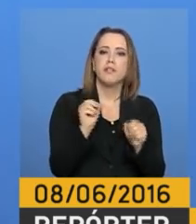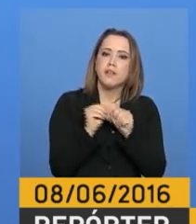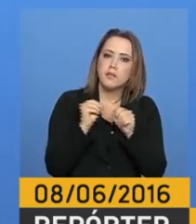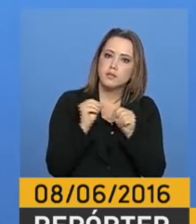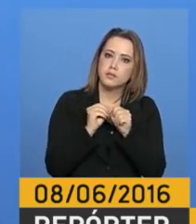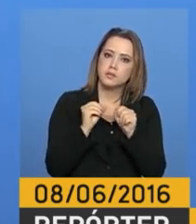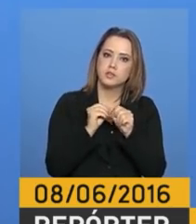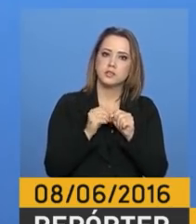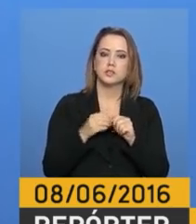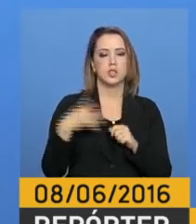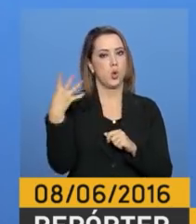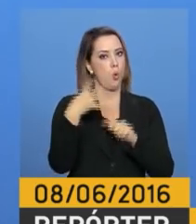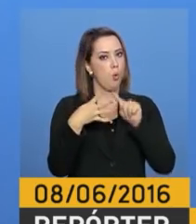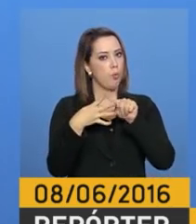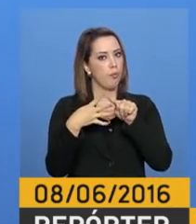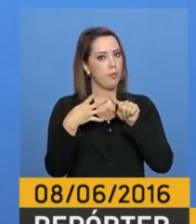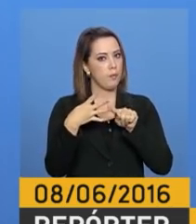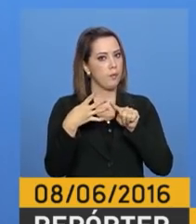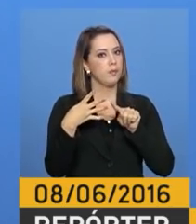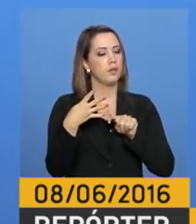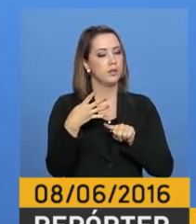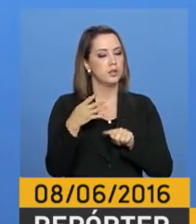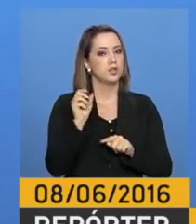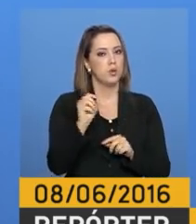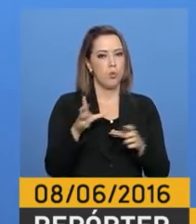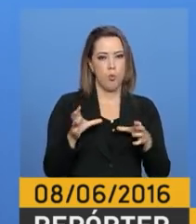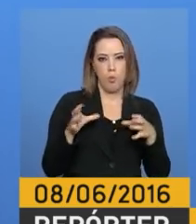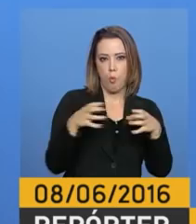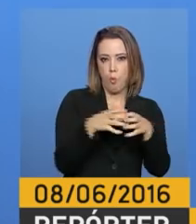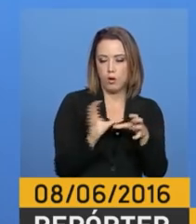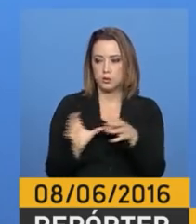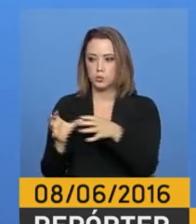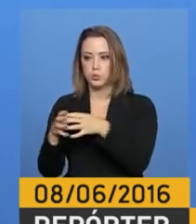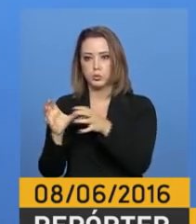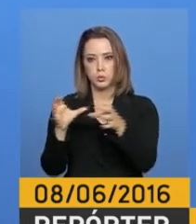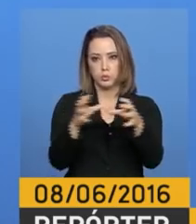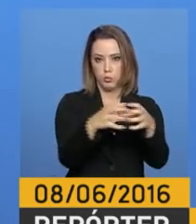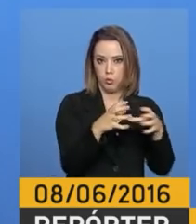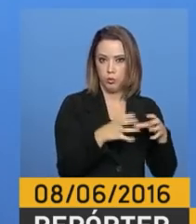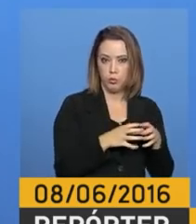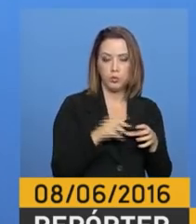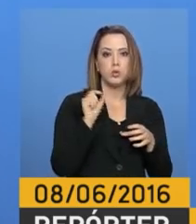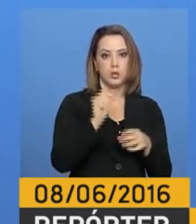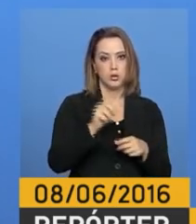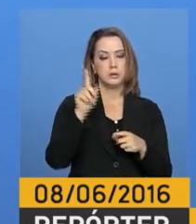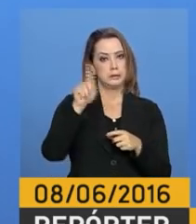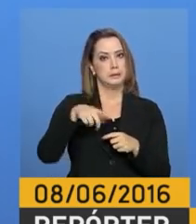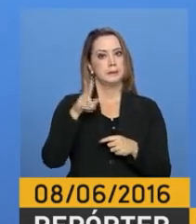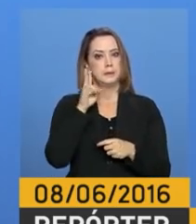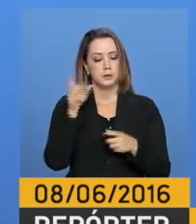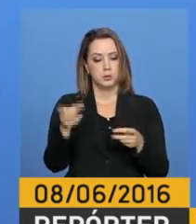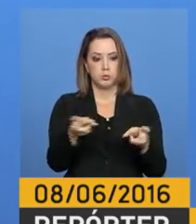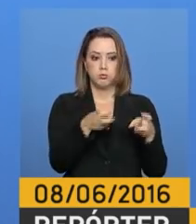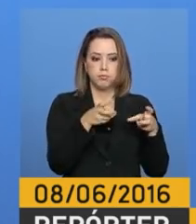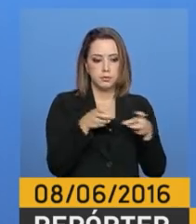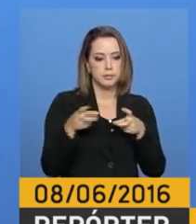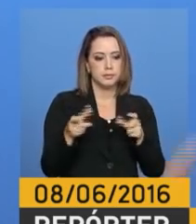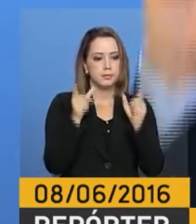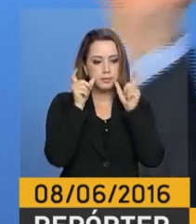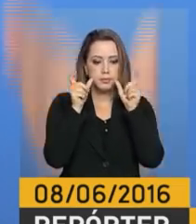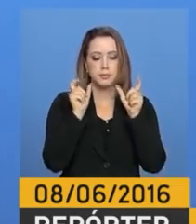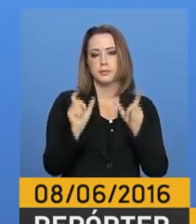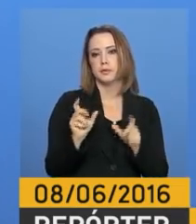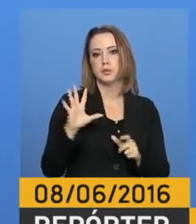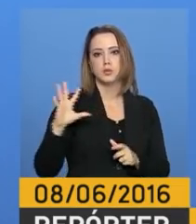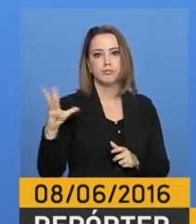menos quatro áreas que interessam imediatamente a todos os senhores e as senhoras e